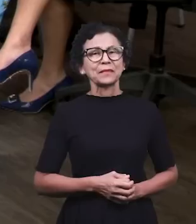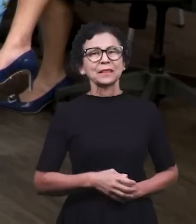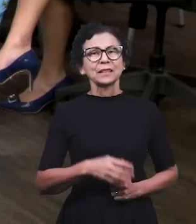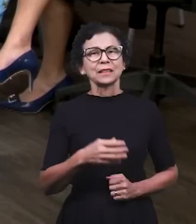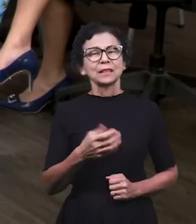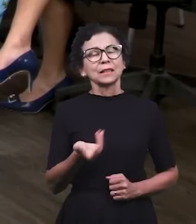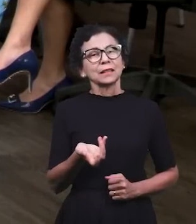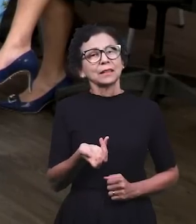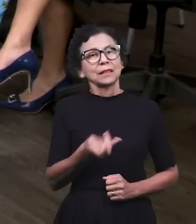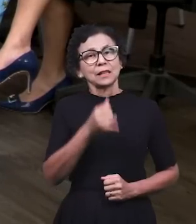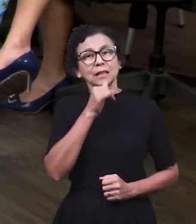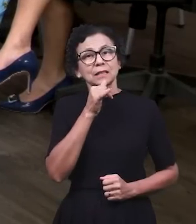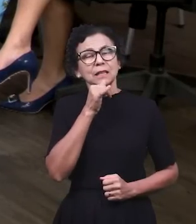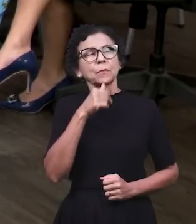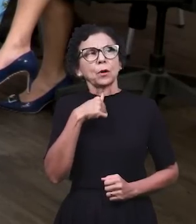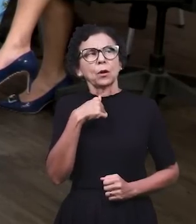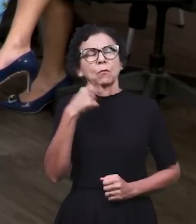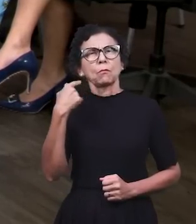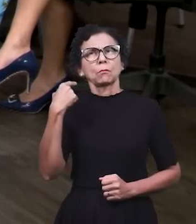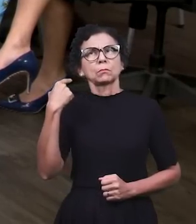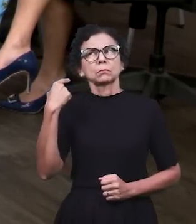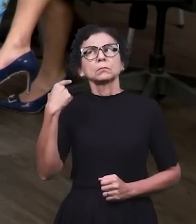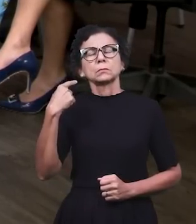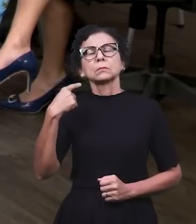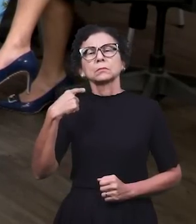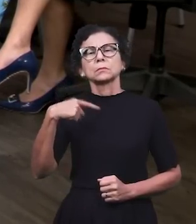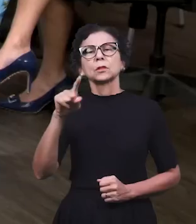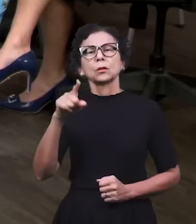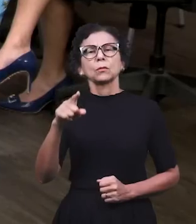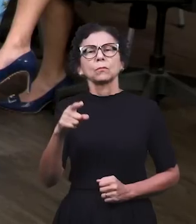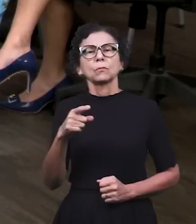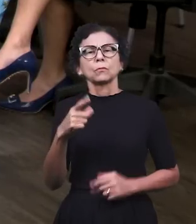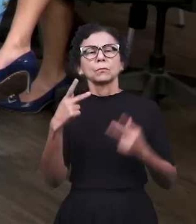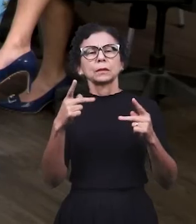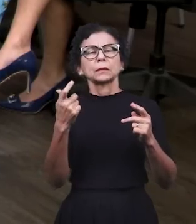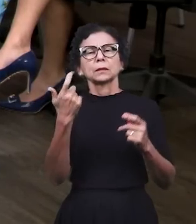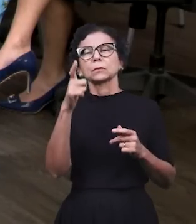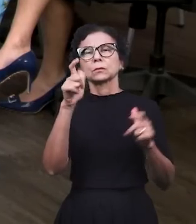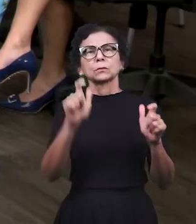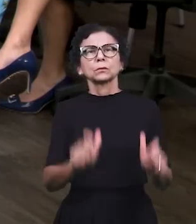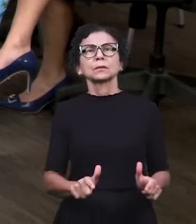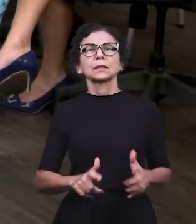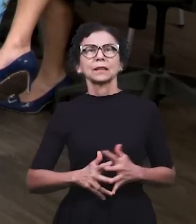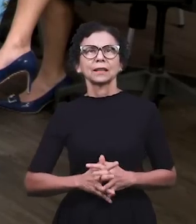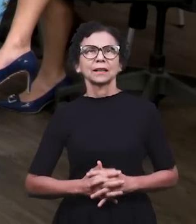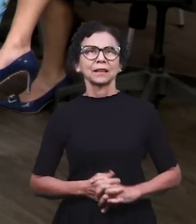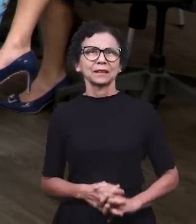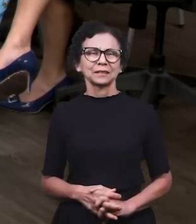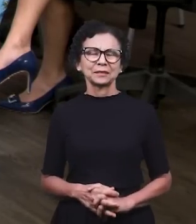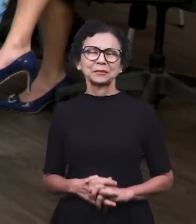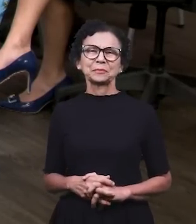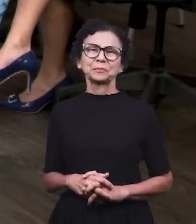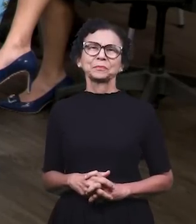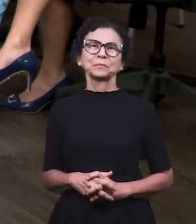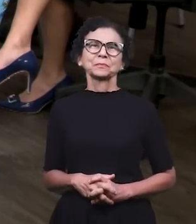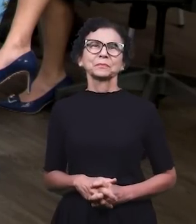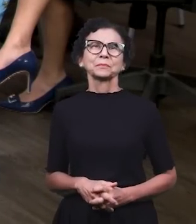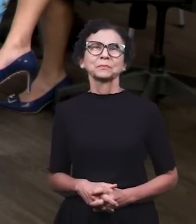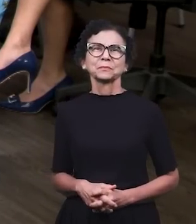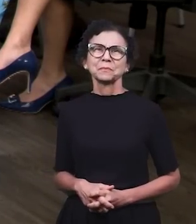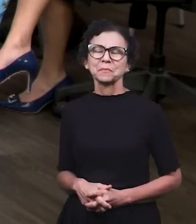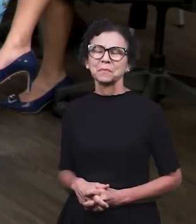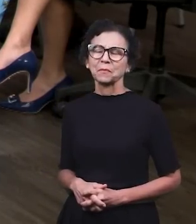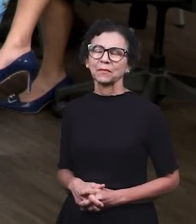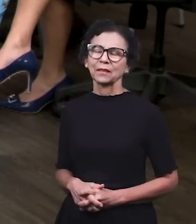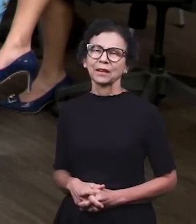A última igreja que eu fui pastor foi no Leme, lá no Rio. Voltei, depois de muito tempo, já estava tão tranquilo, ficar igual Gedeutia, né? Só vou um ou outro e tal, agora